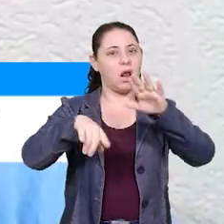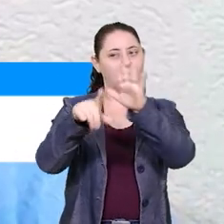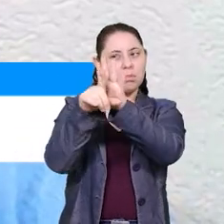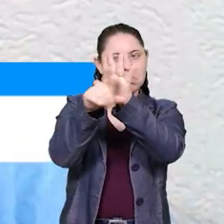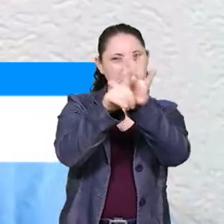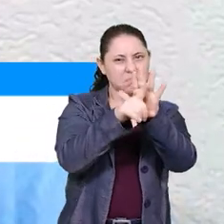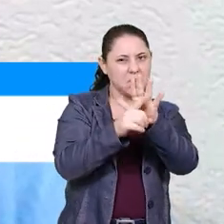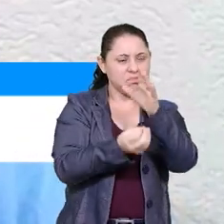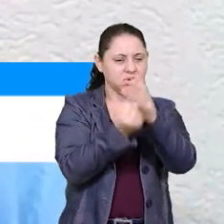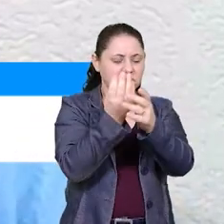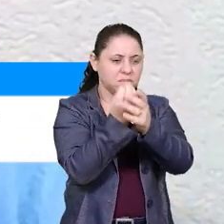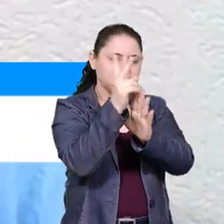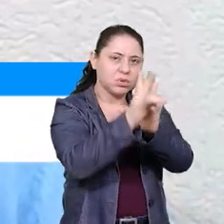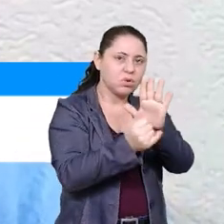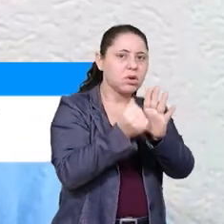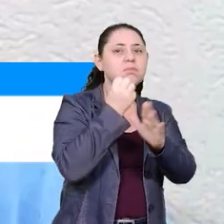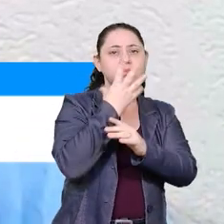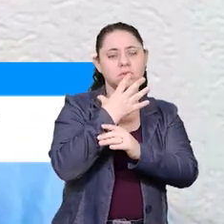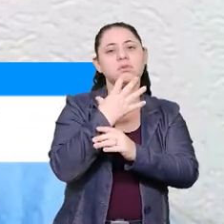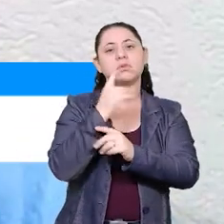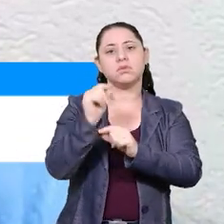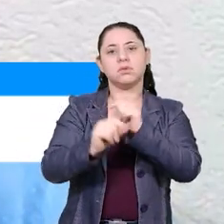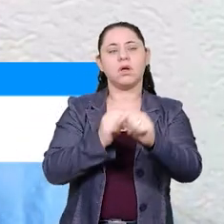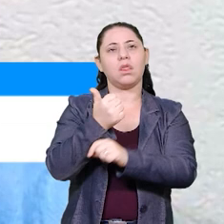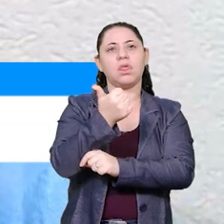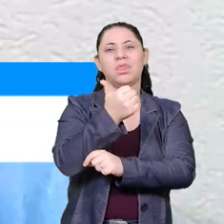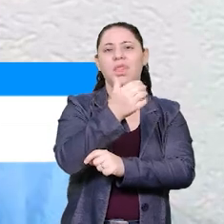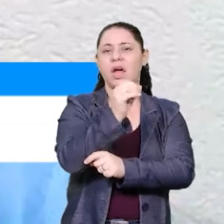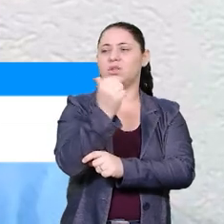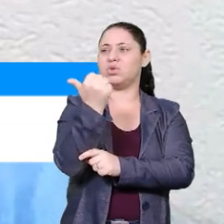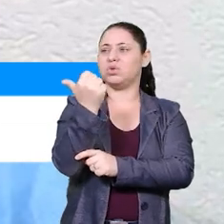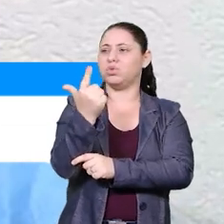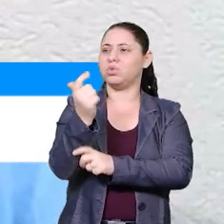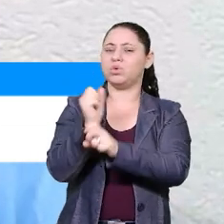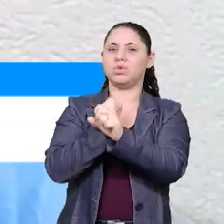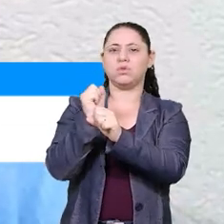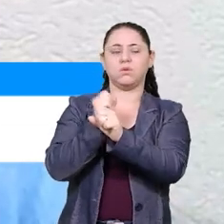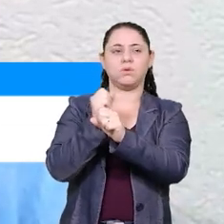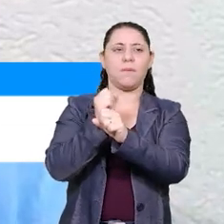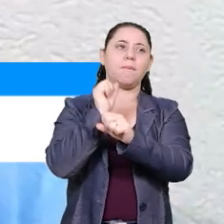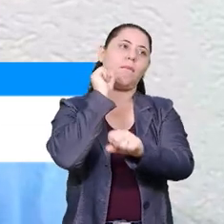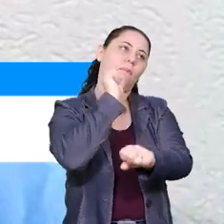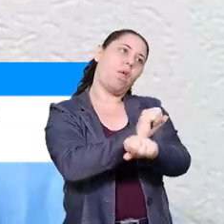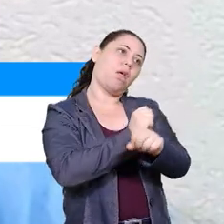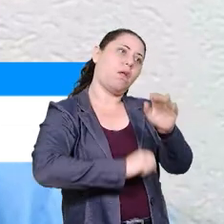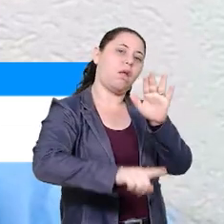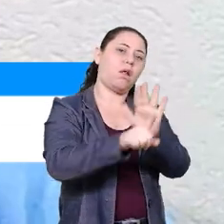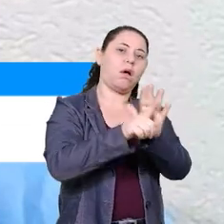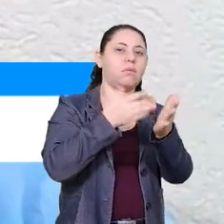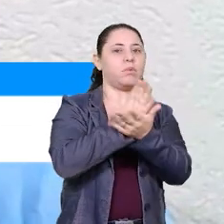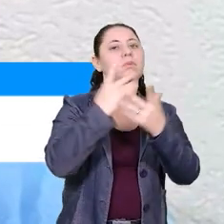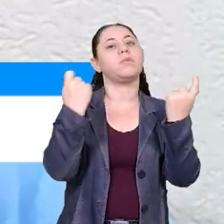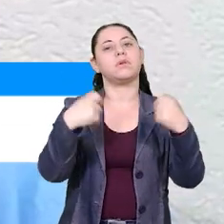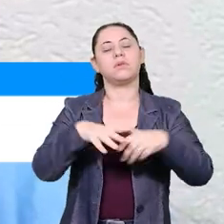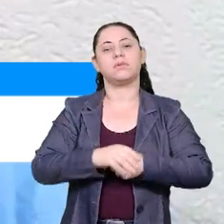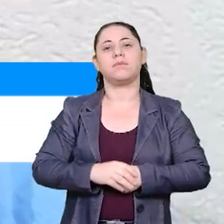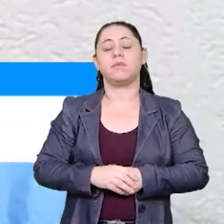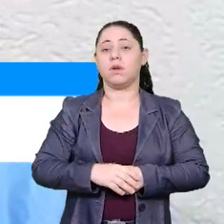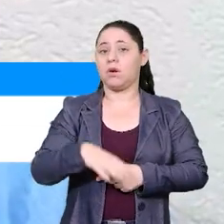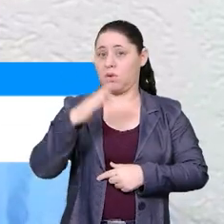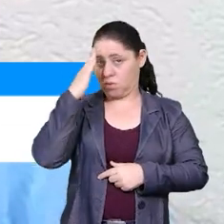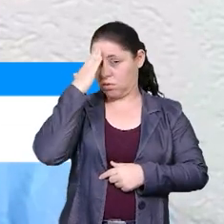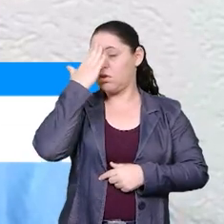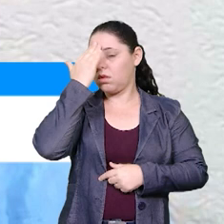das coisas é o Congregacional e tem muitas leis lá muitos projetos bons 12 anos